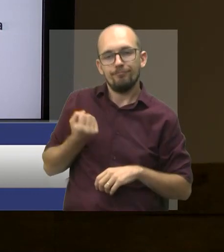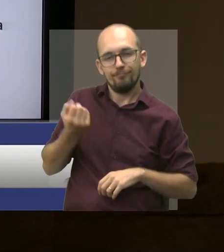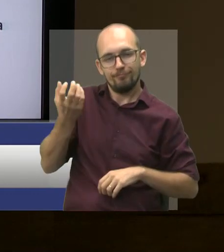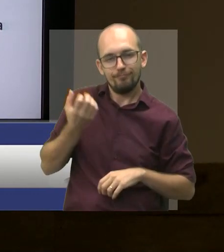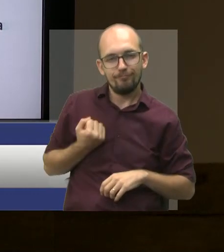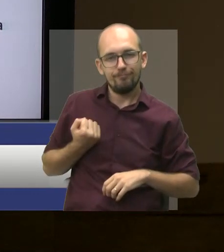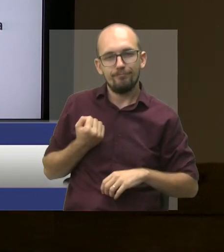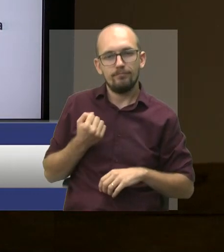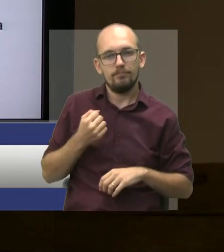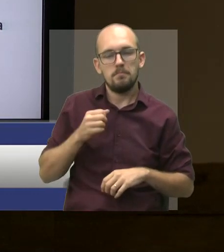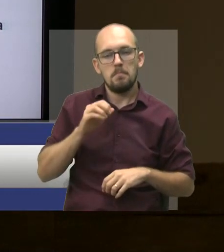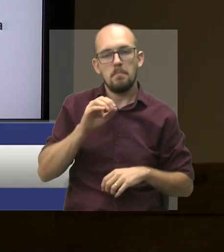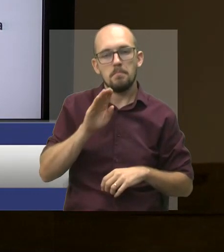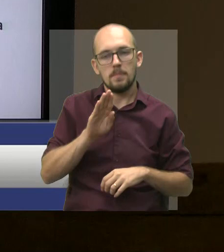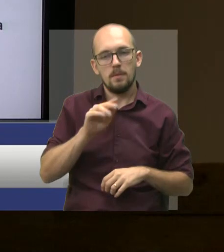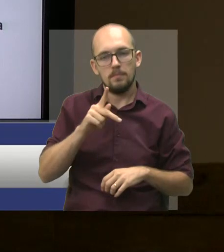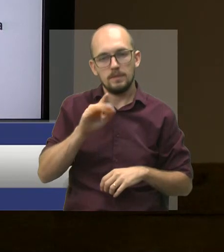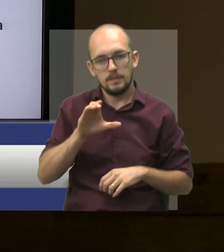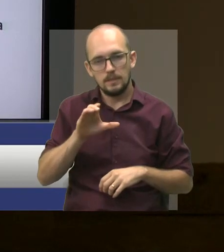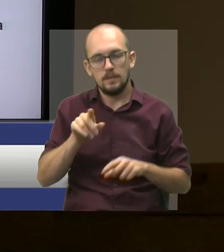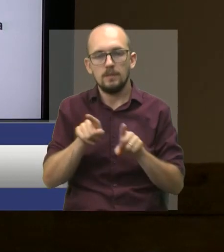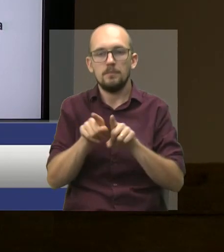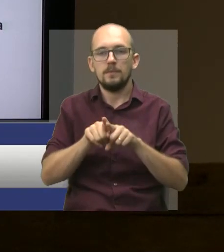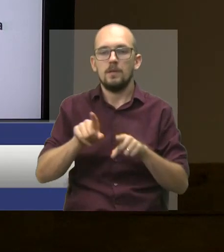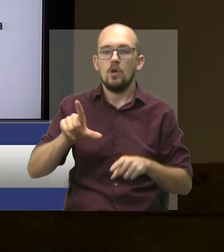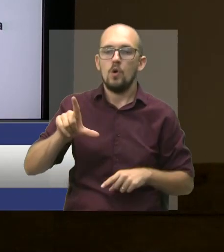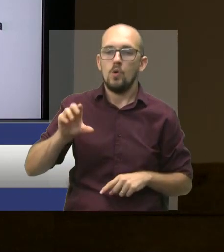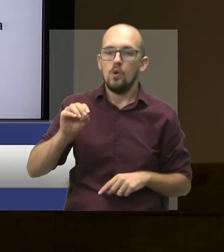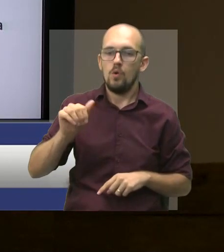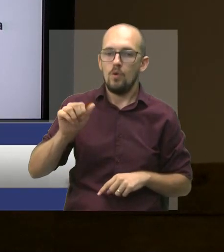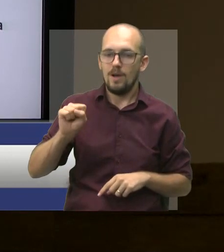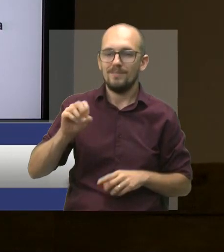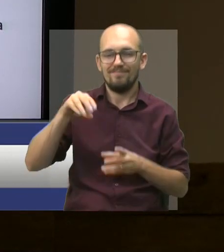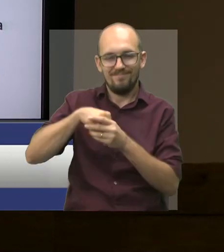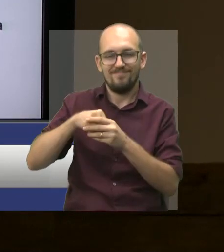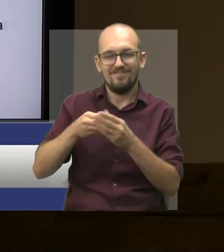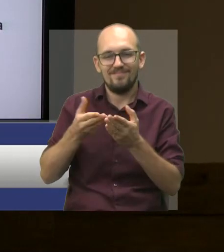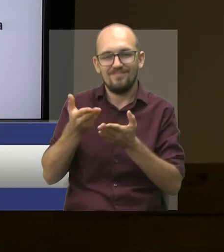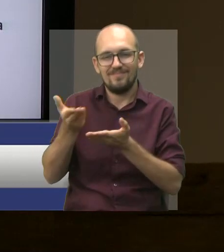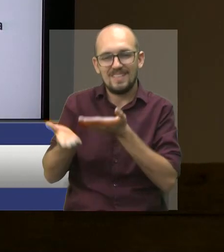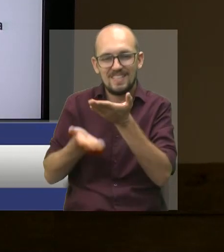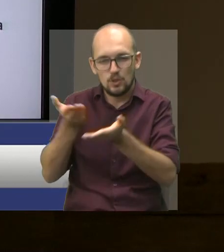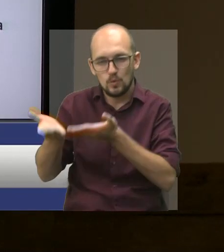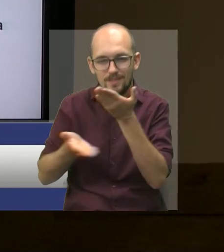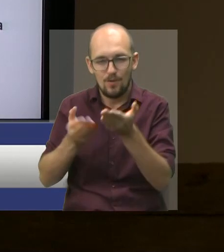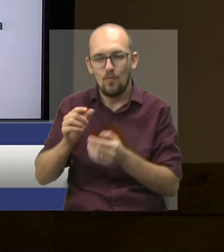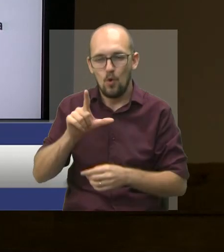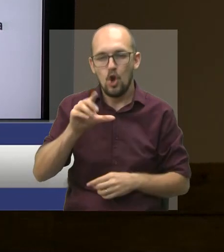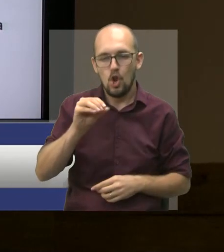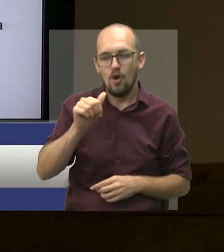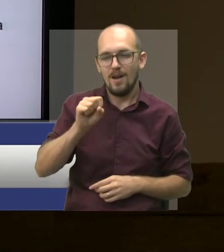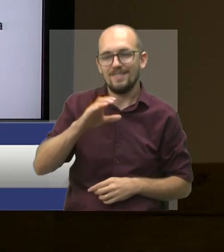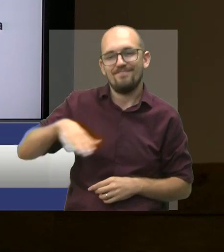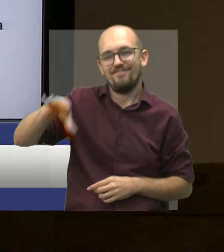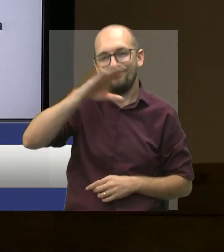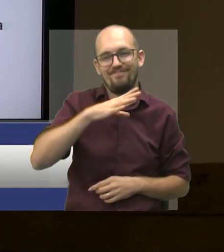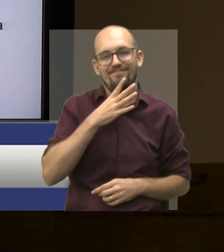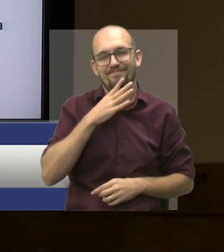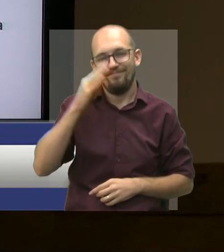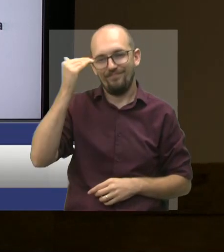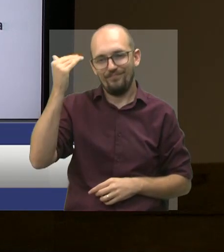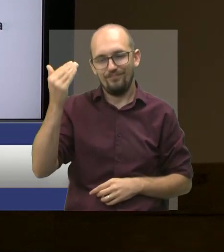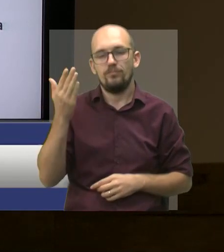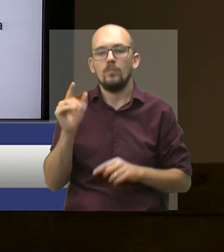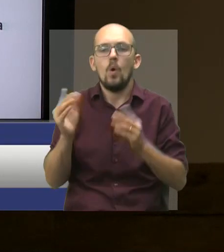assistenciais, que está previsto na Lei Orgânica da Assistência Social, muito conhecida como LOAS. Atualmente, esse benefício